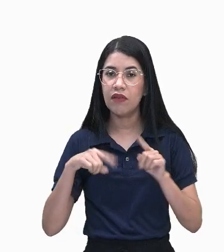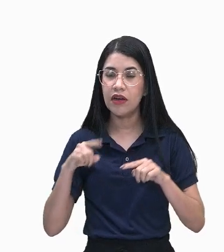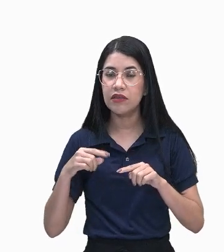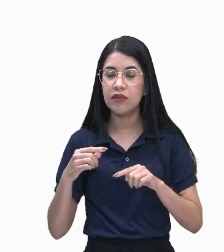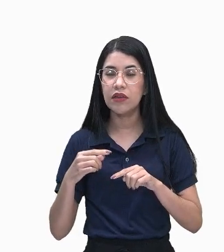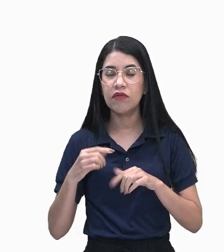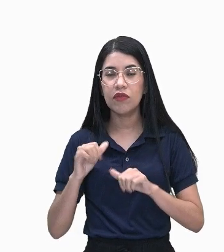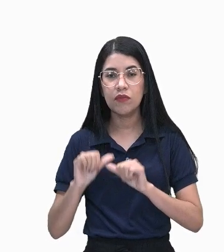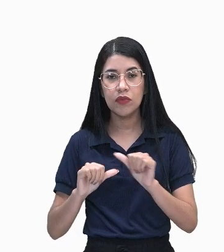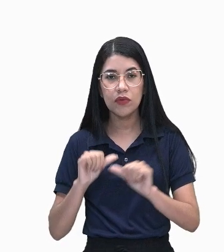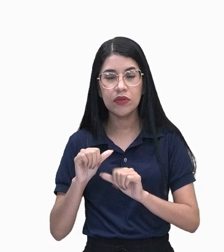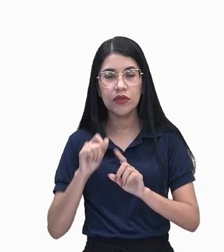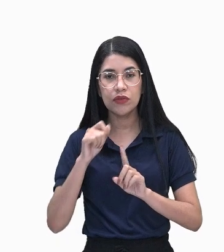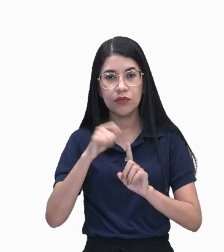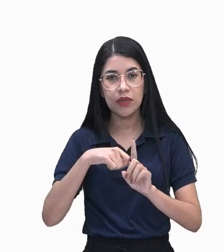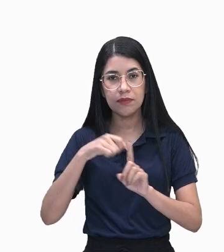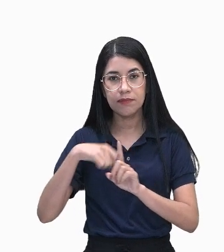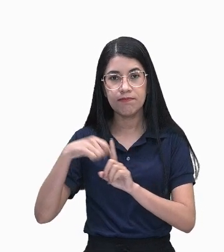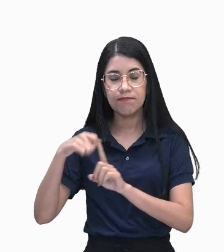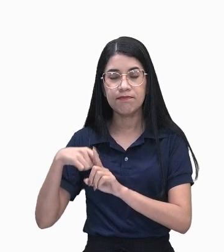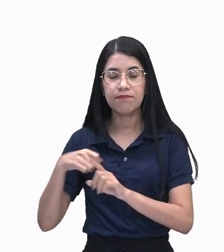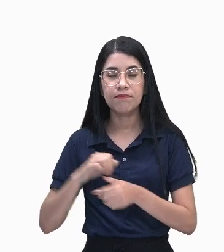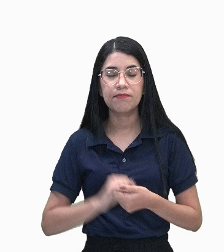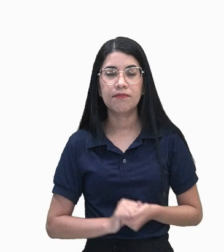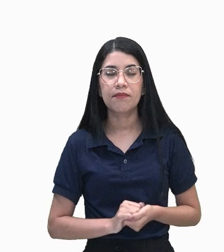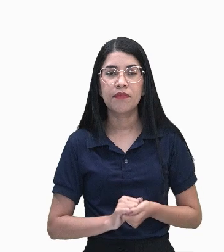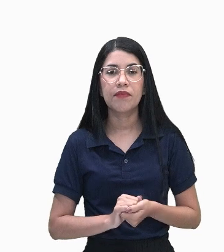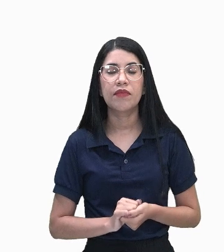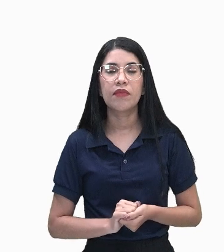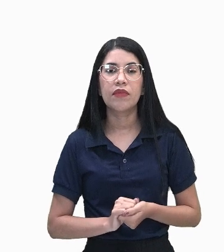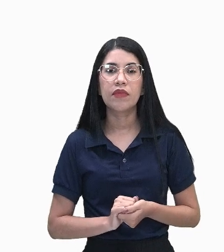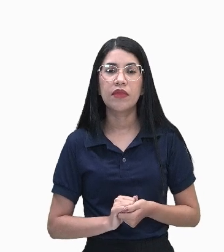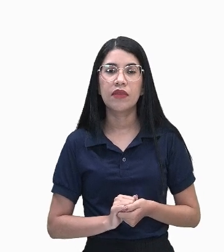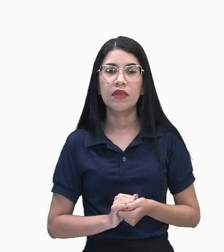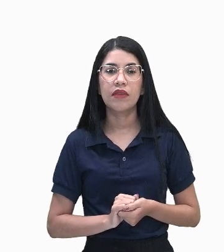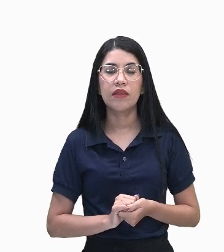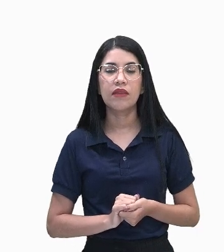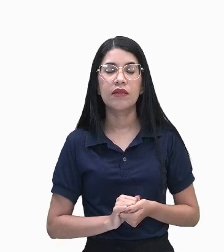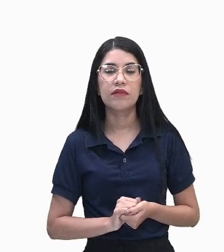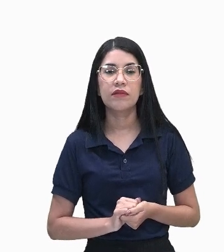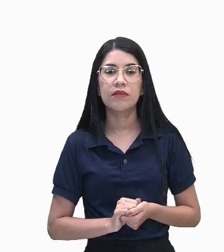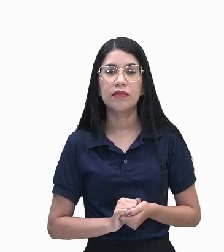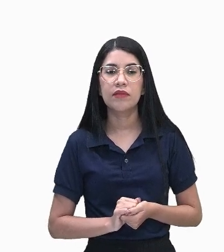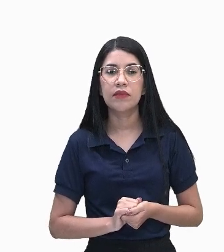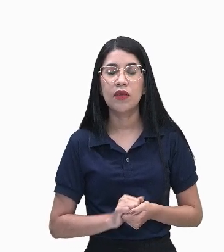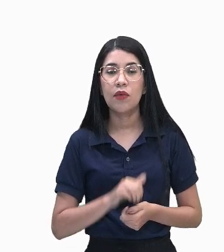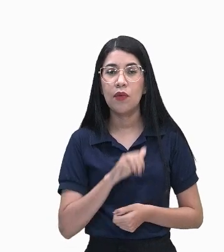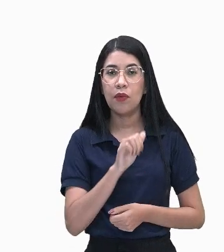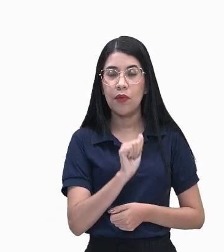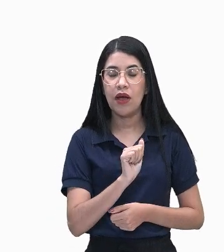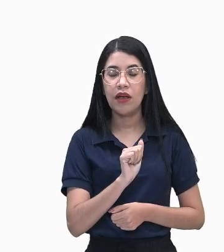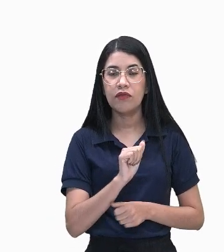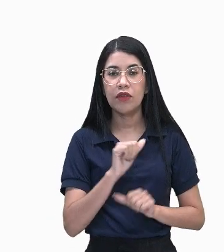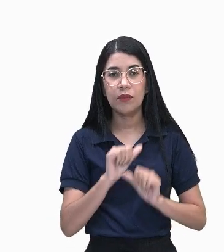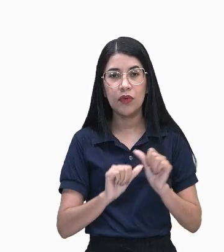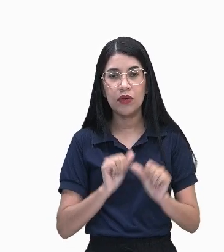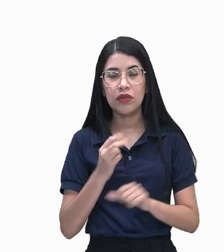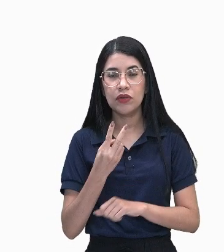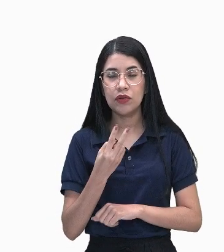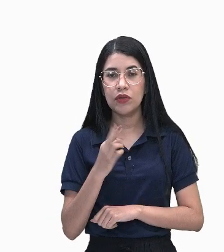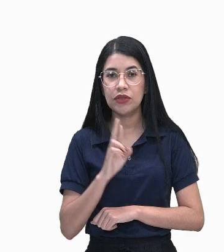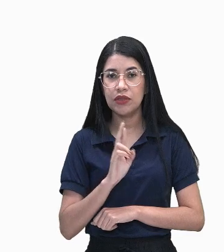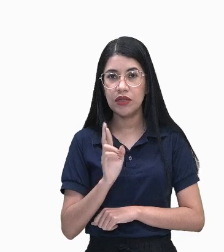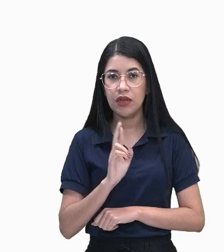outro. E lembrando que essa variação aqui, ó, do A foi de R$2, né? De R$2